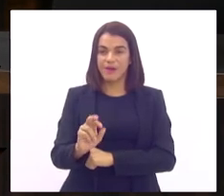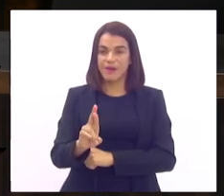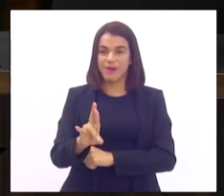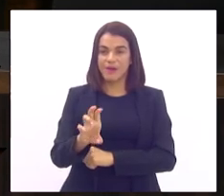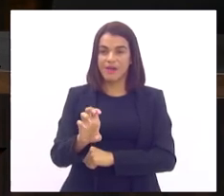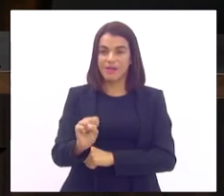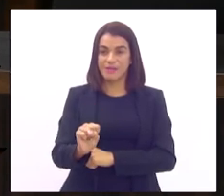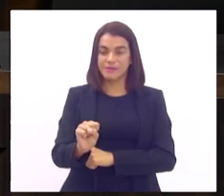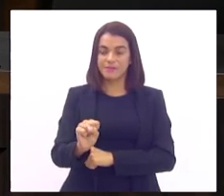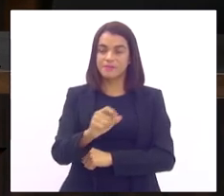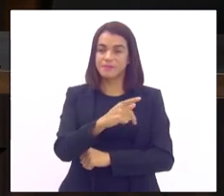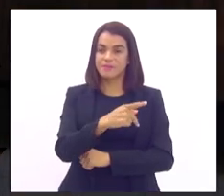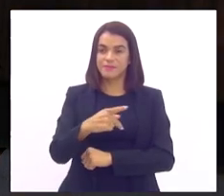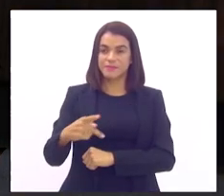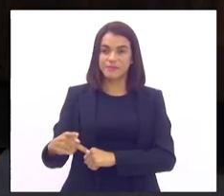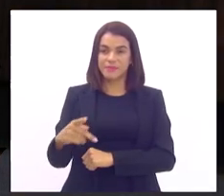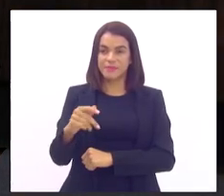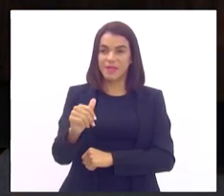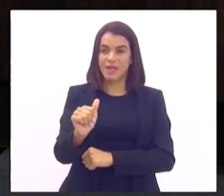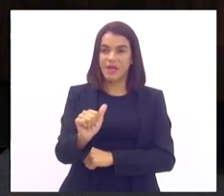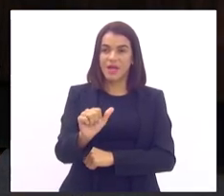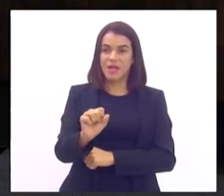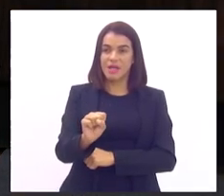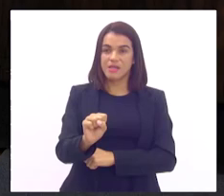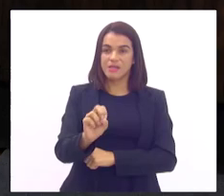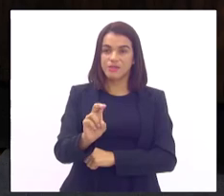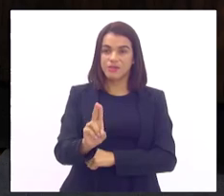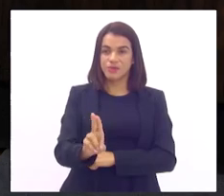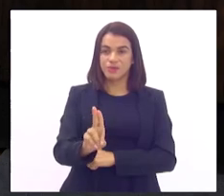presidente da Justerja.